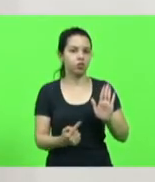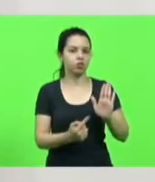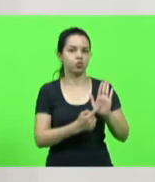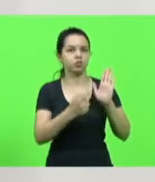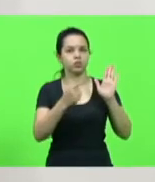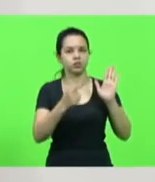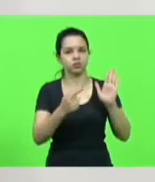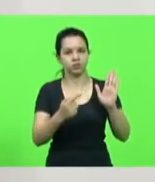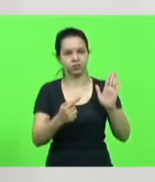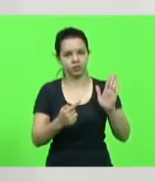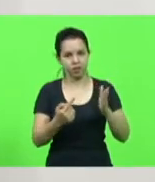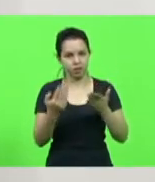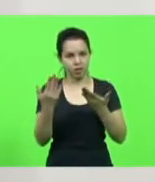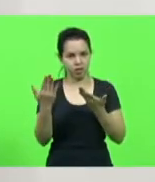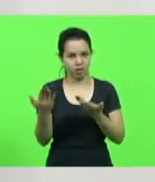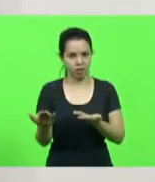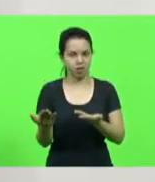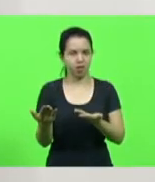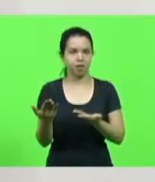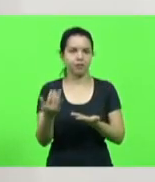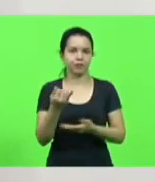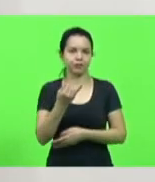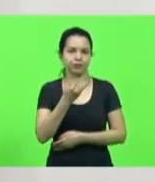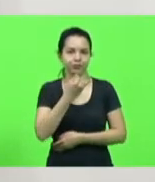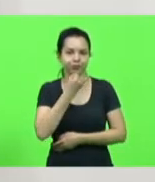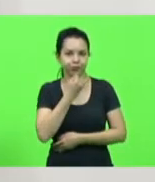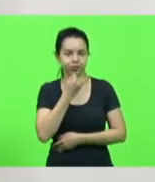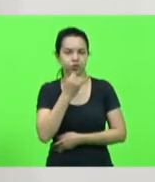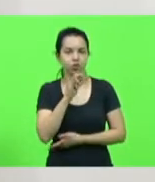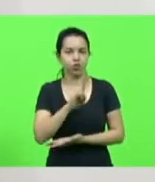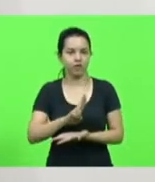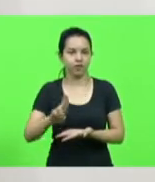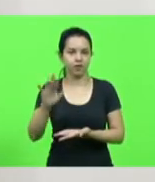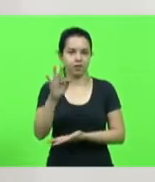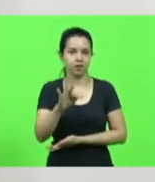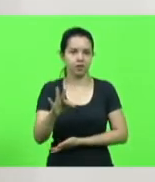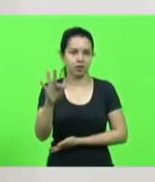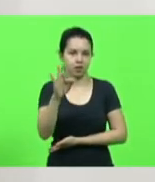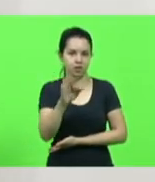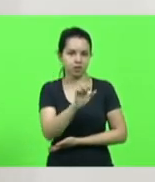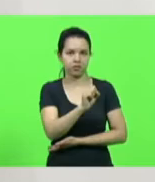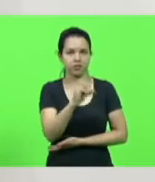infeliz Universidade Federal de Santa Catarina. Bota a imagem, por favor.